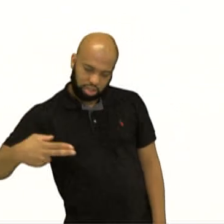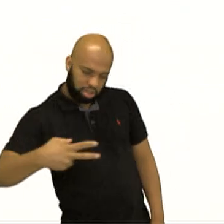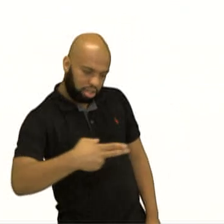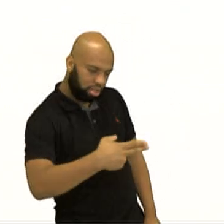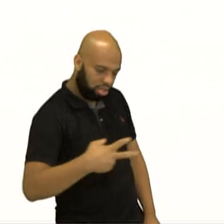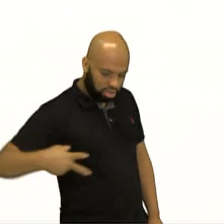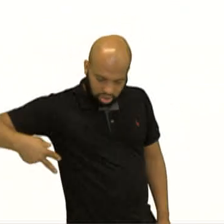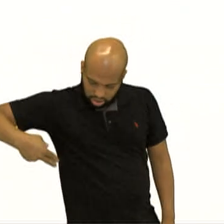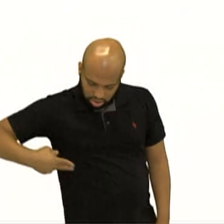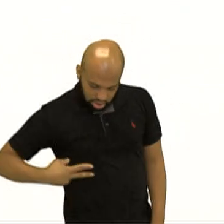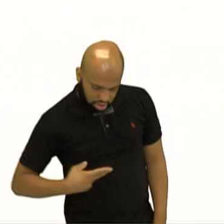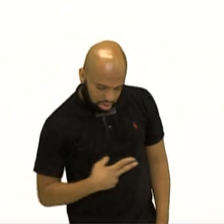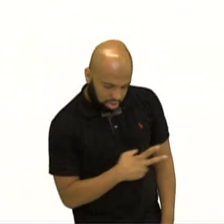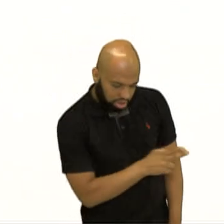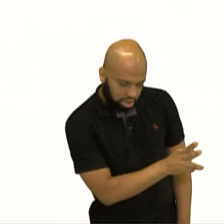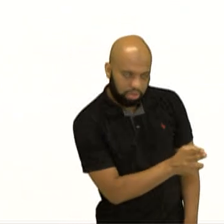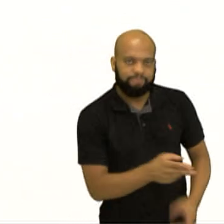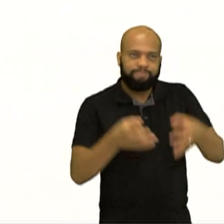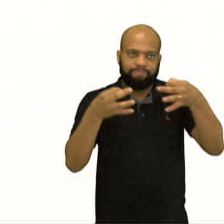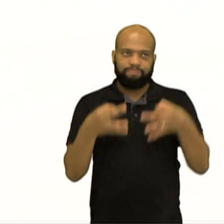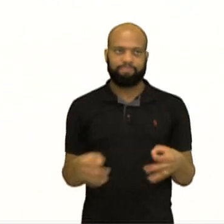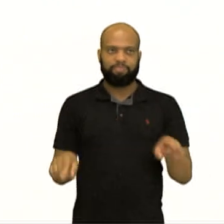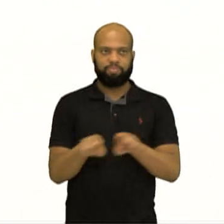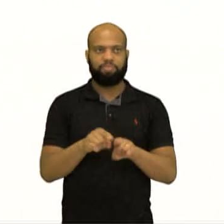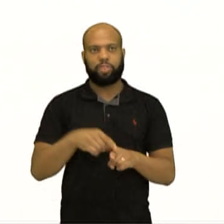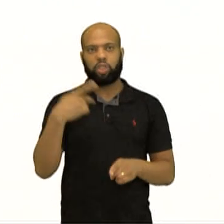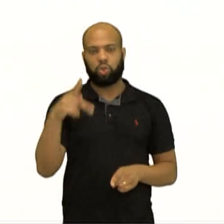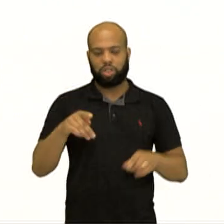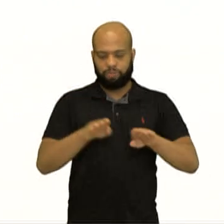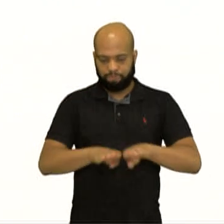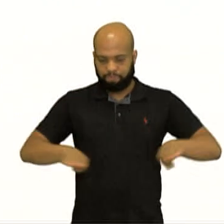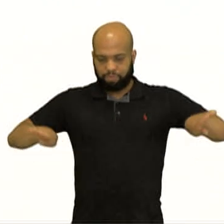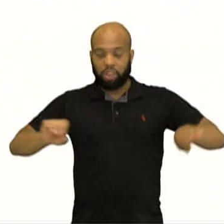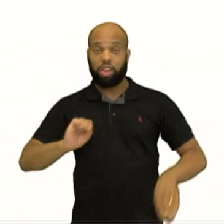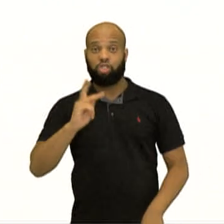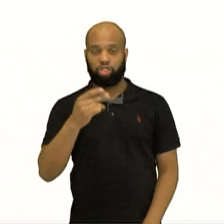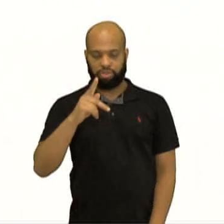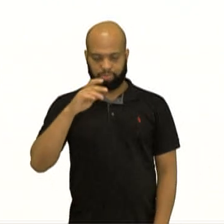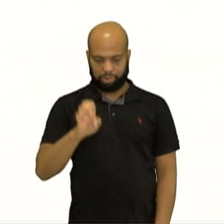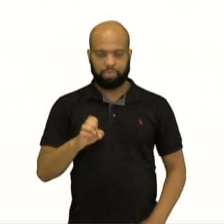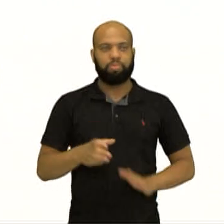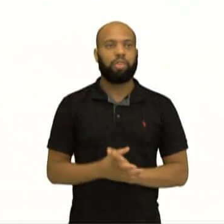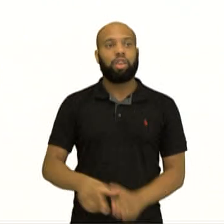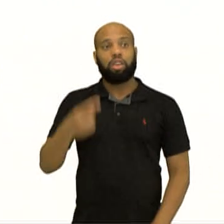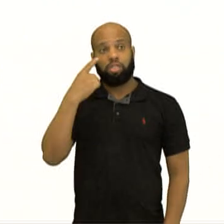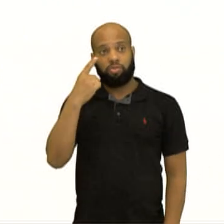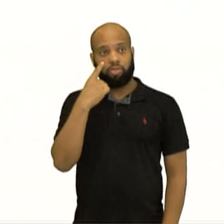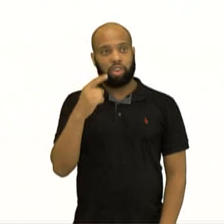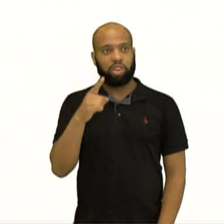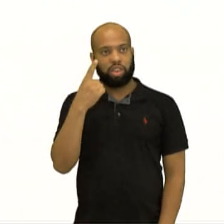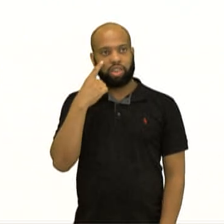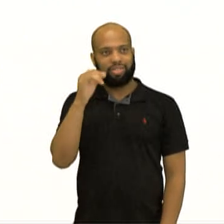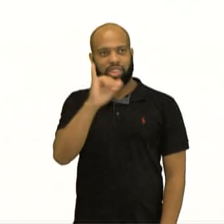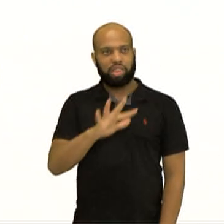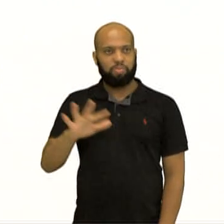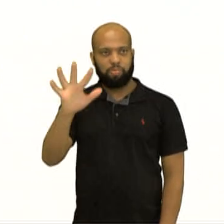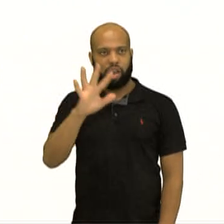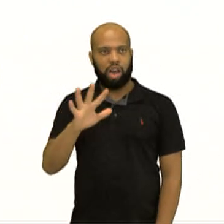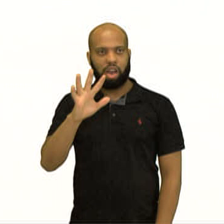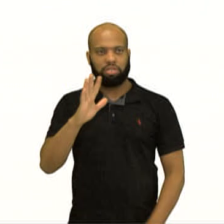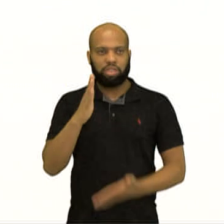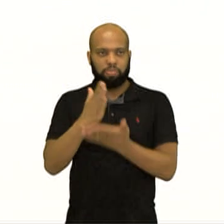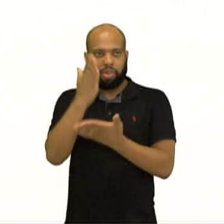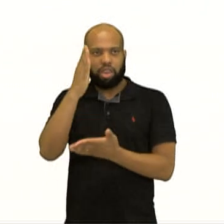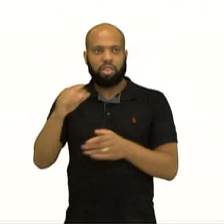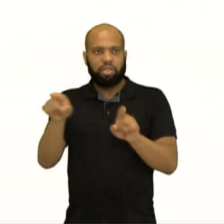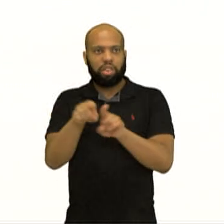lá certinho no tamanho que do teu skate. Aí aqui também, olha que legal essa imagem do meio. Aqui também